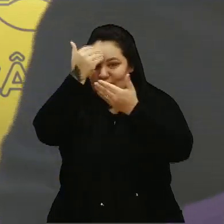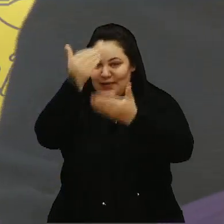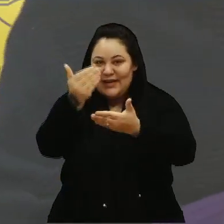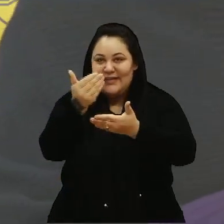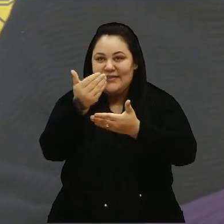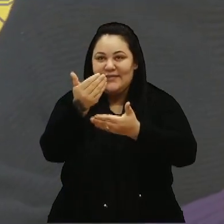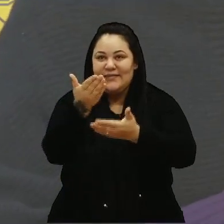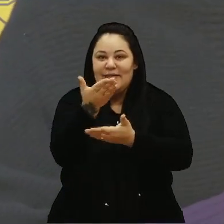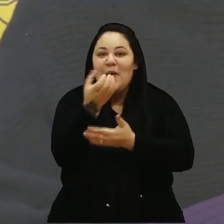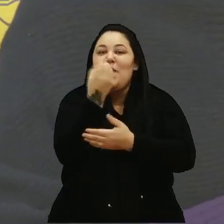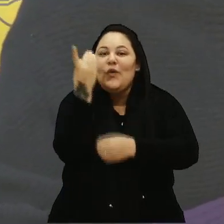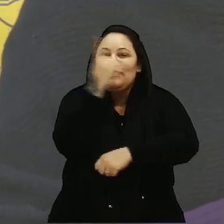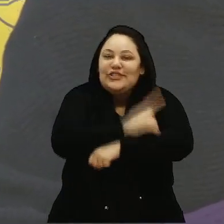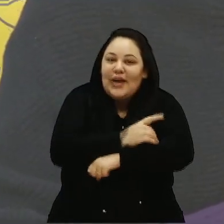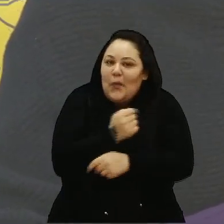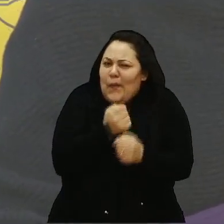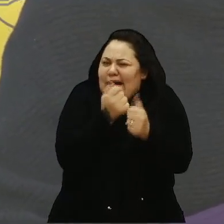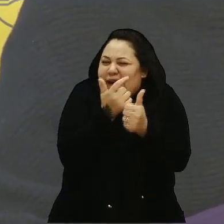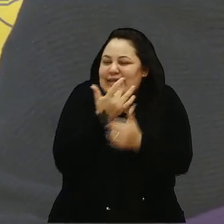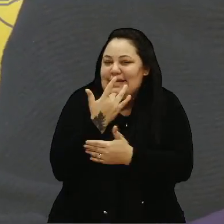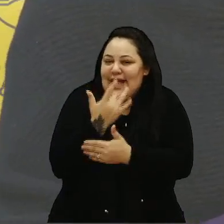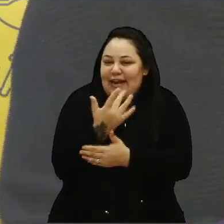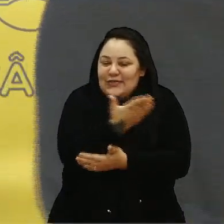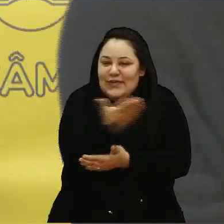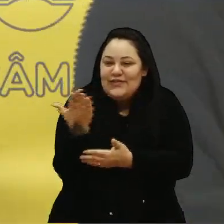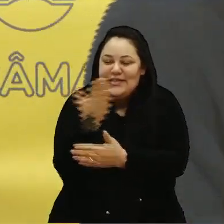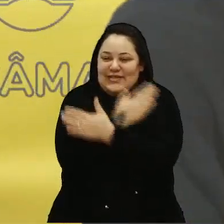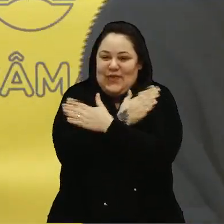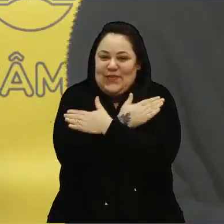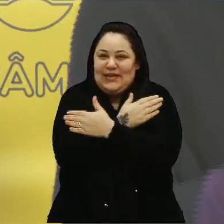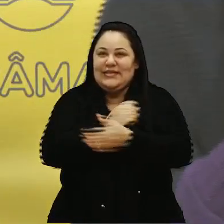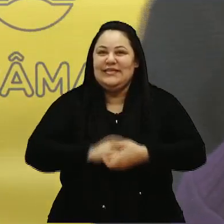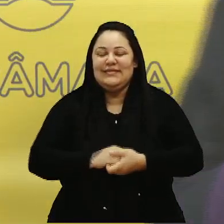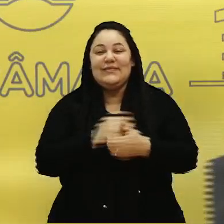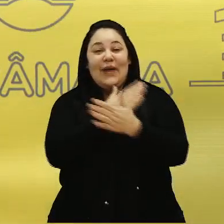gente. Um bom dia, agora já boa tarde para todo mundo aí. Um abraço. Um abraço. Gente,